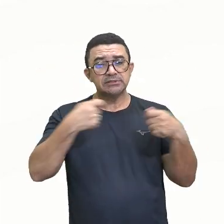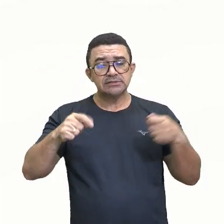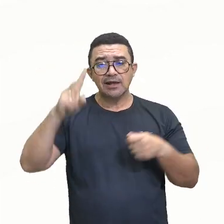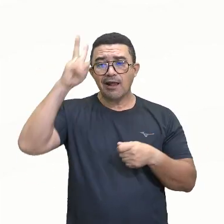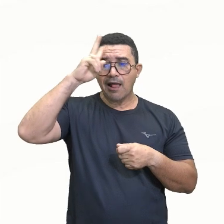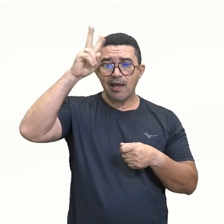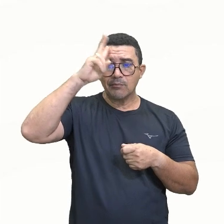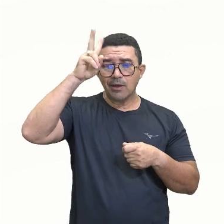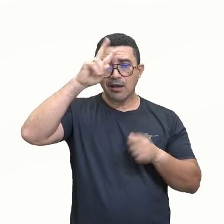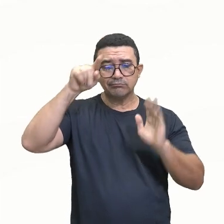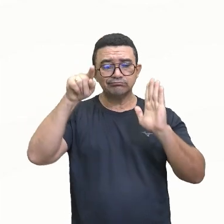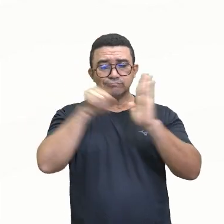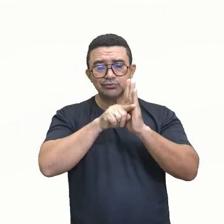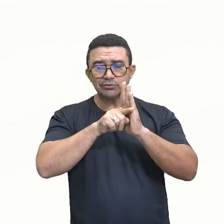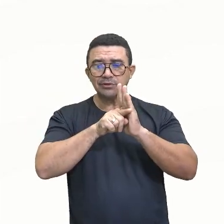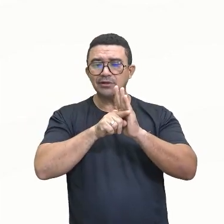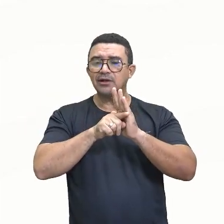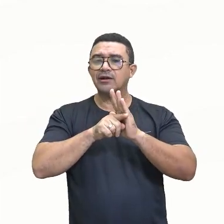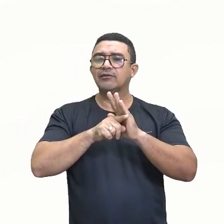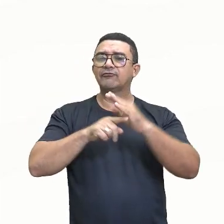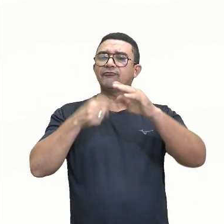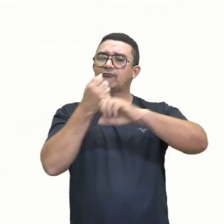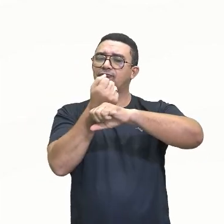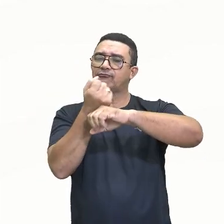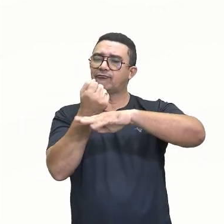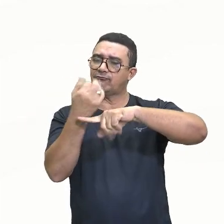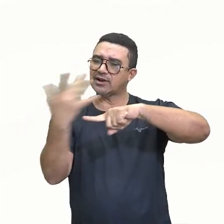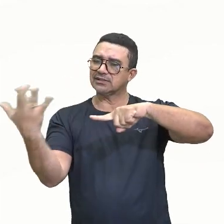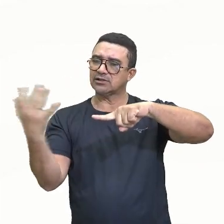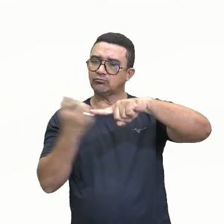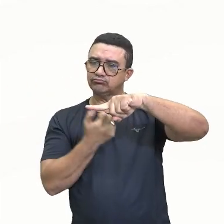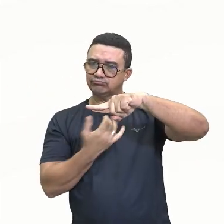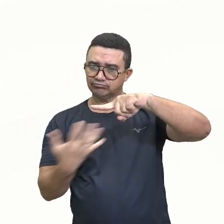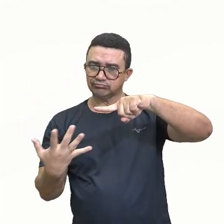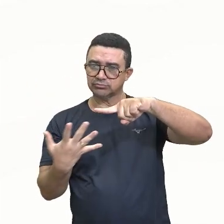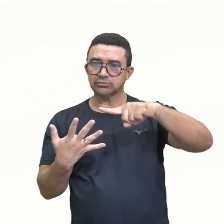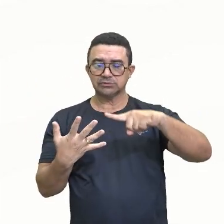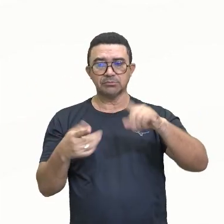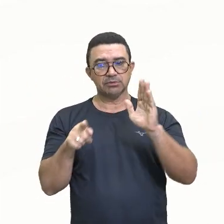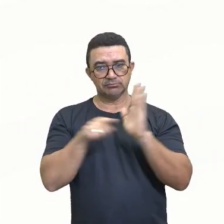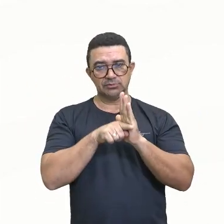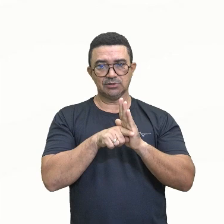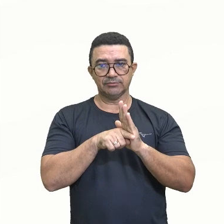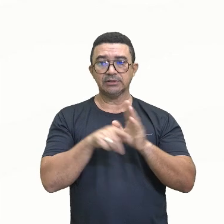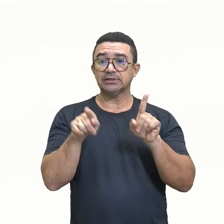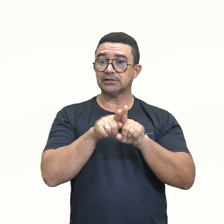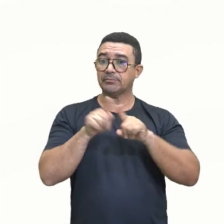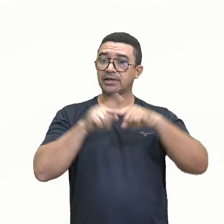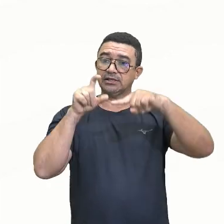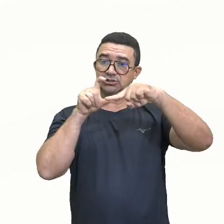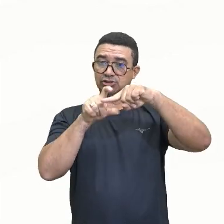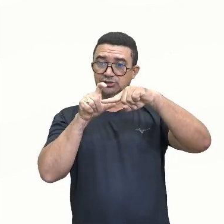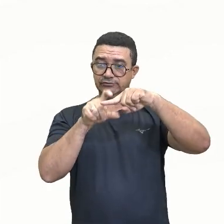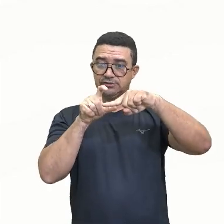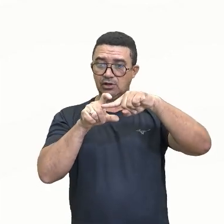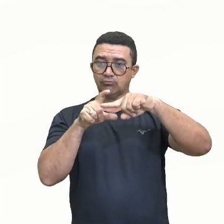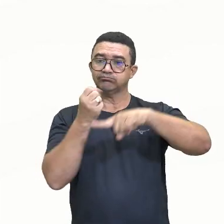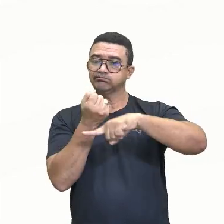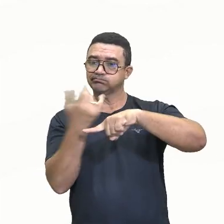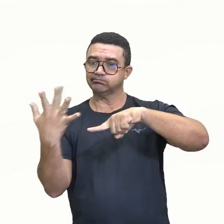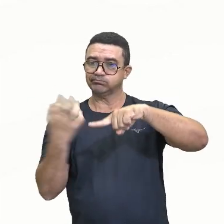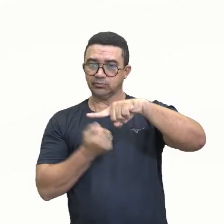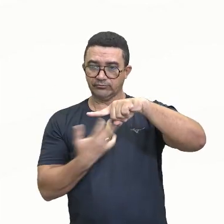ali a subtração de fração e também a divisão de fração, tá? Não esqueçam que na